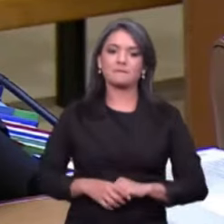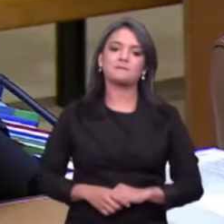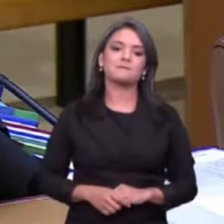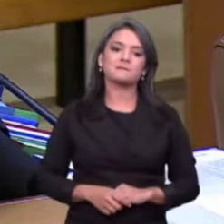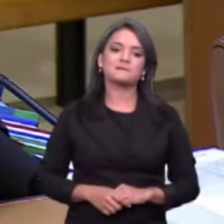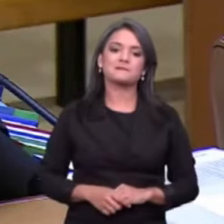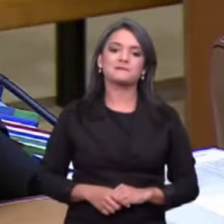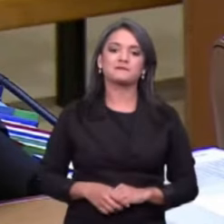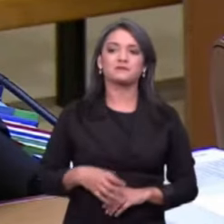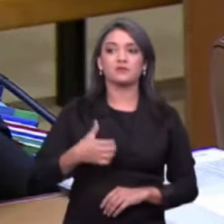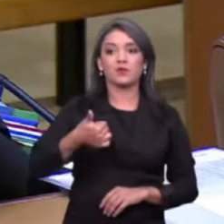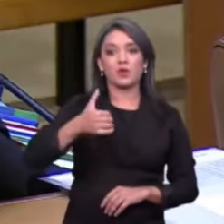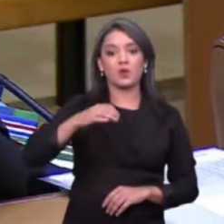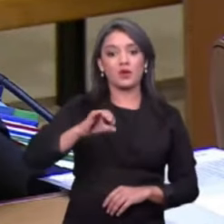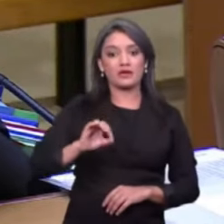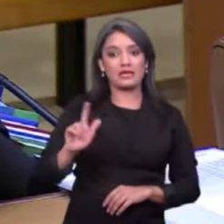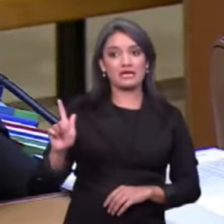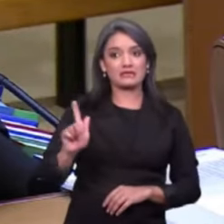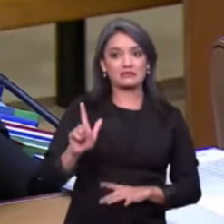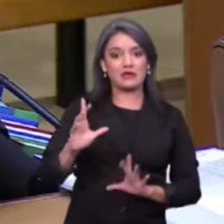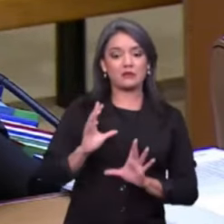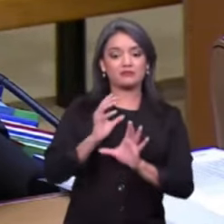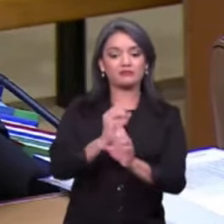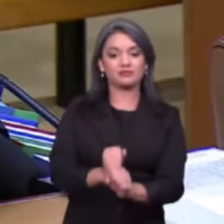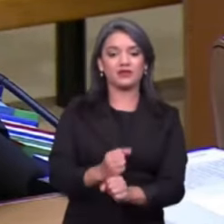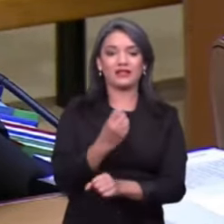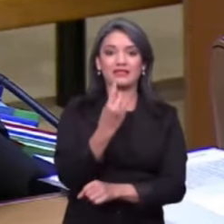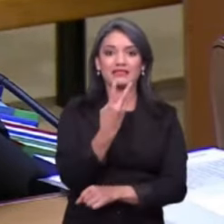10 gramas, 34.